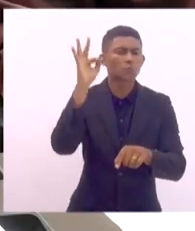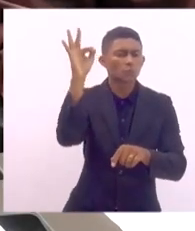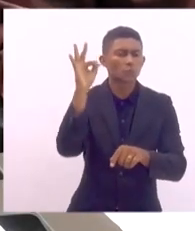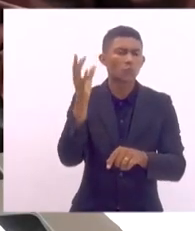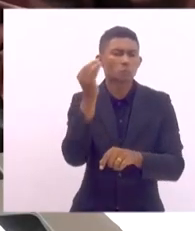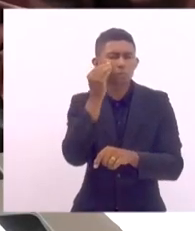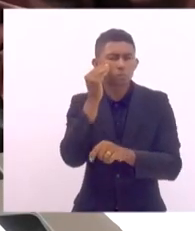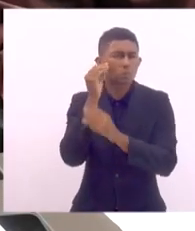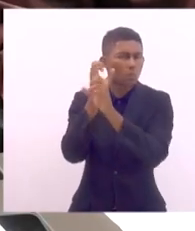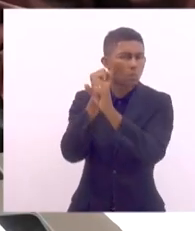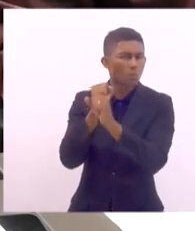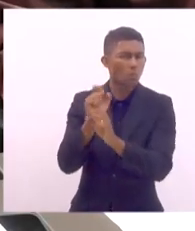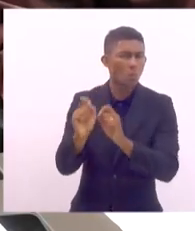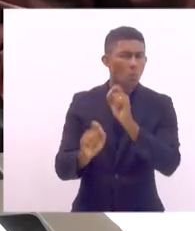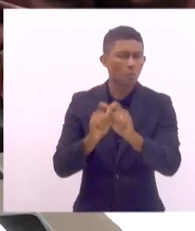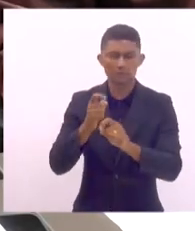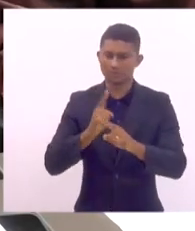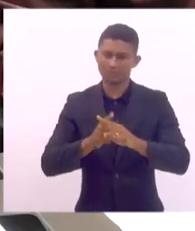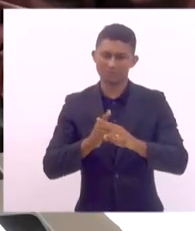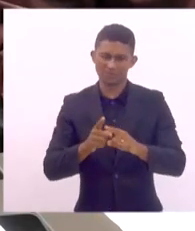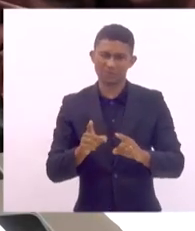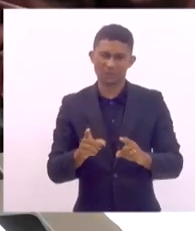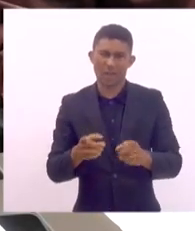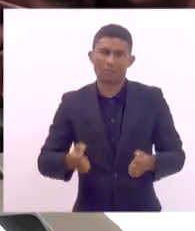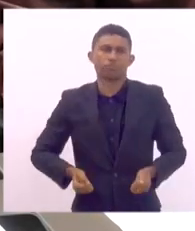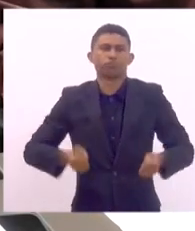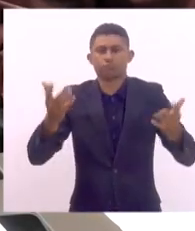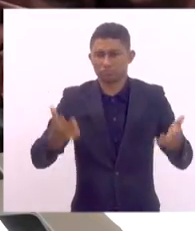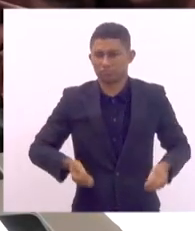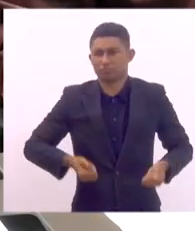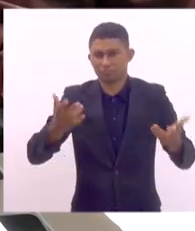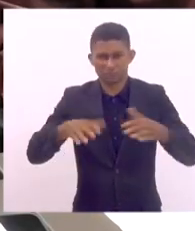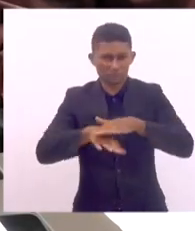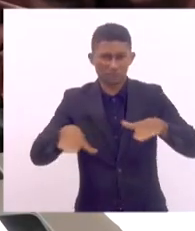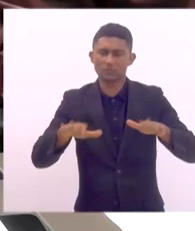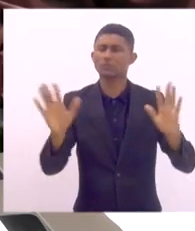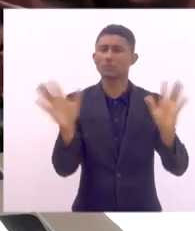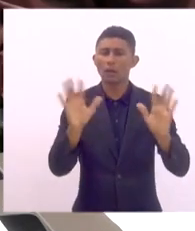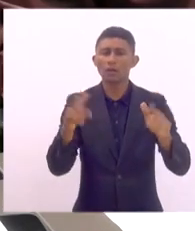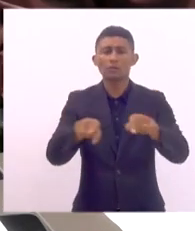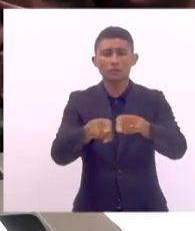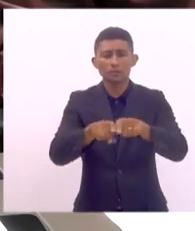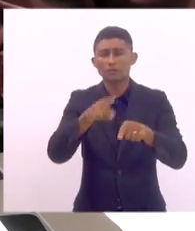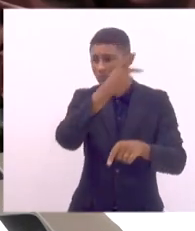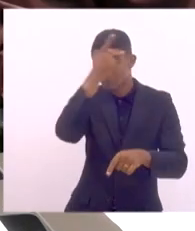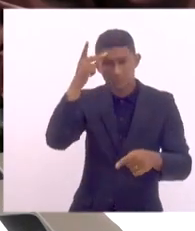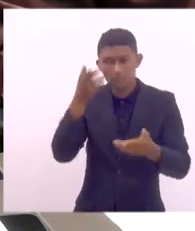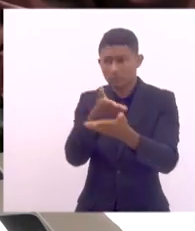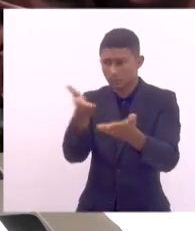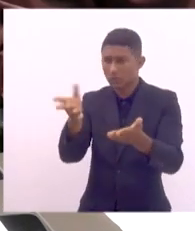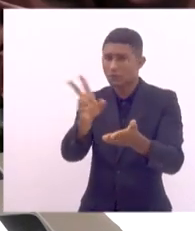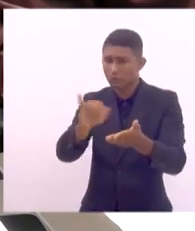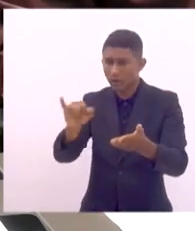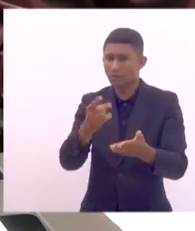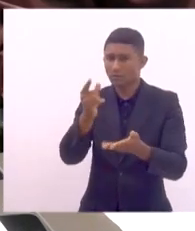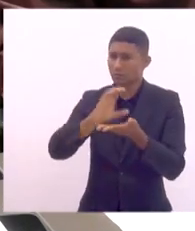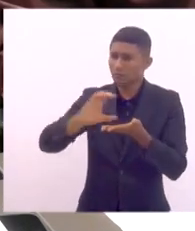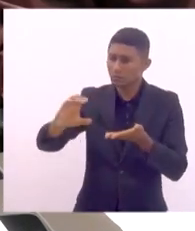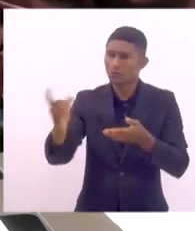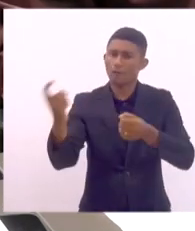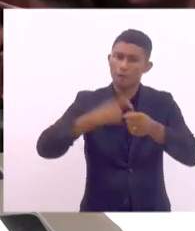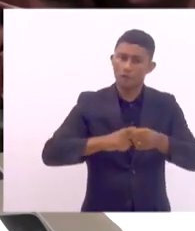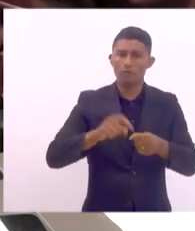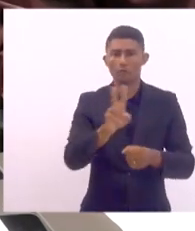simulações, porque não é só gastar, as pessoas também vão devolver aquilo que receberam à época. E chegou à